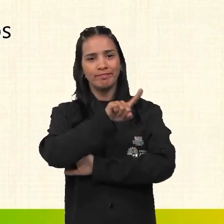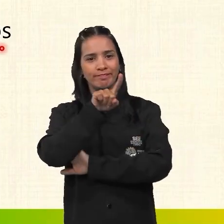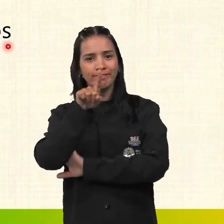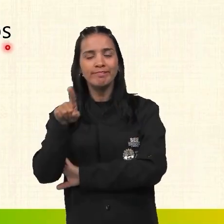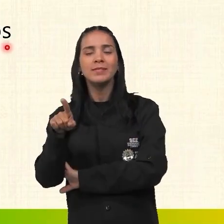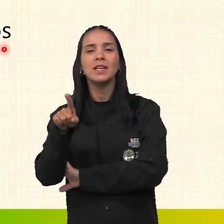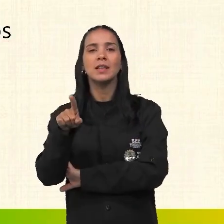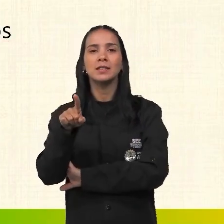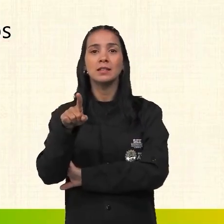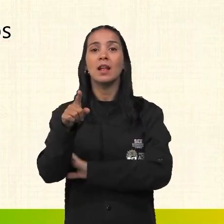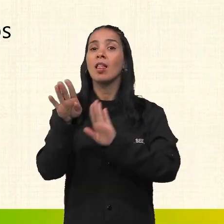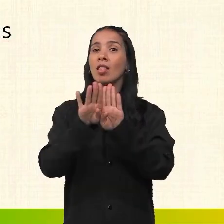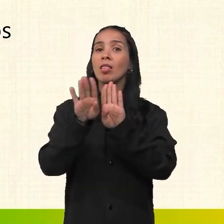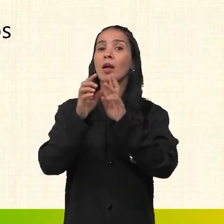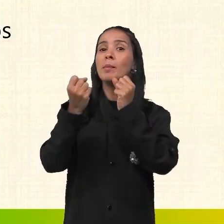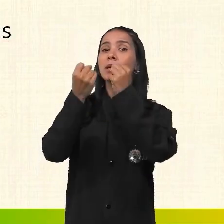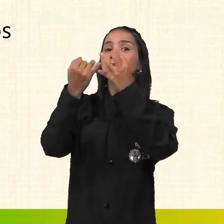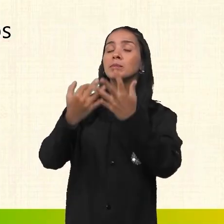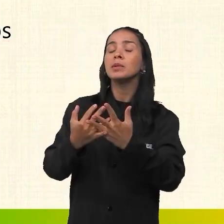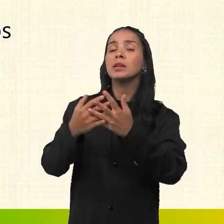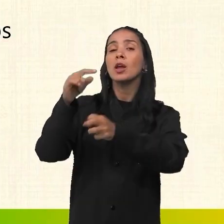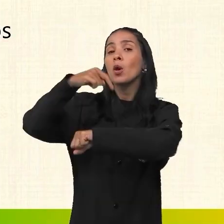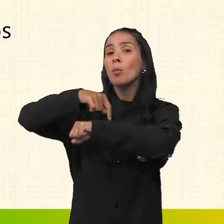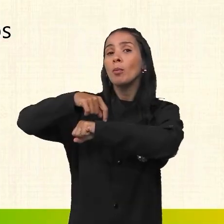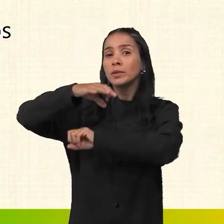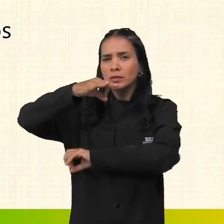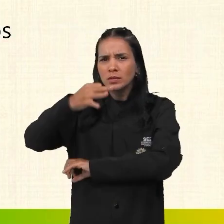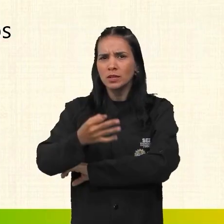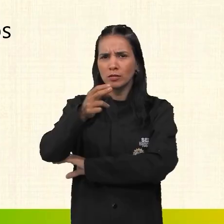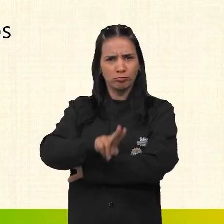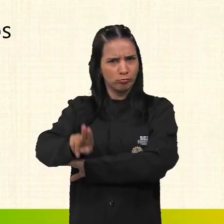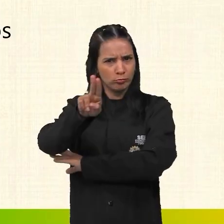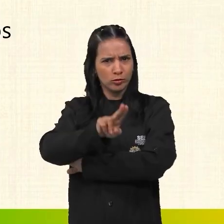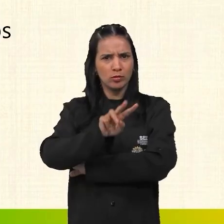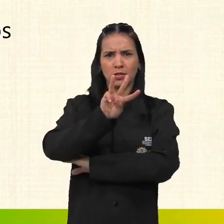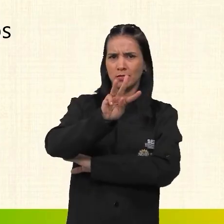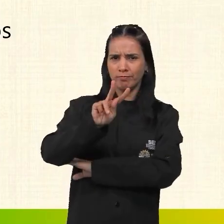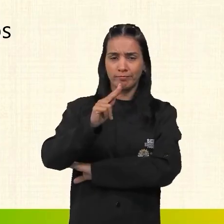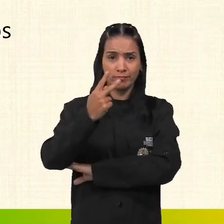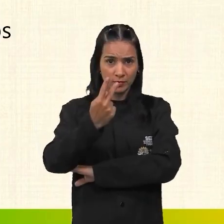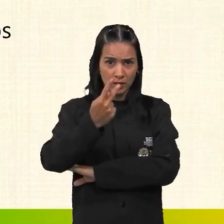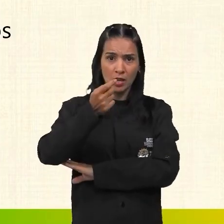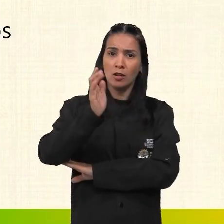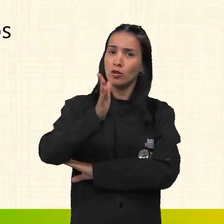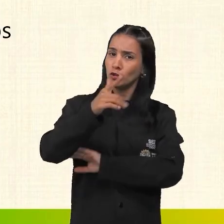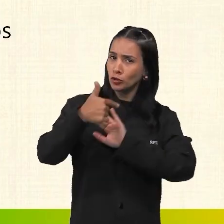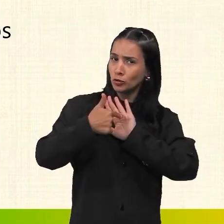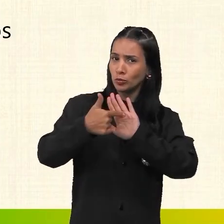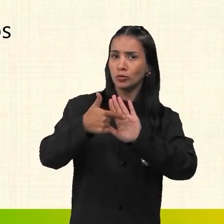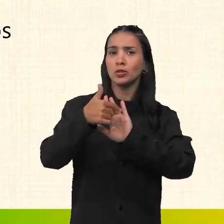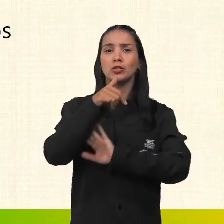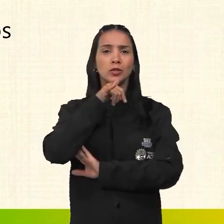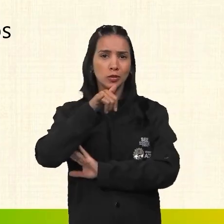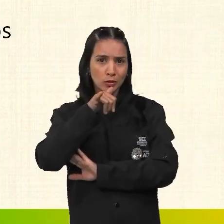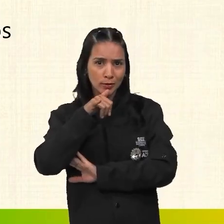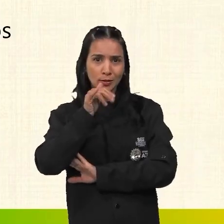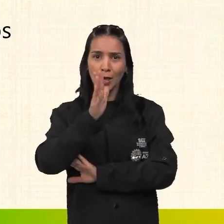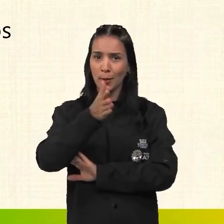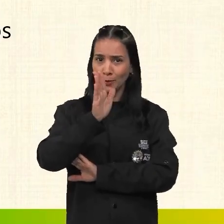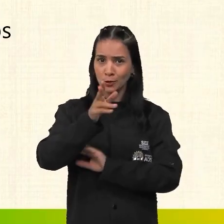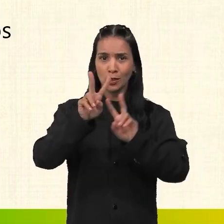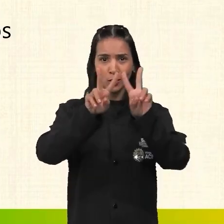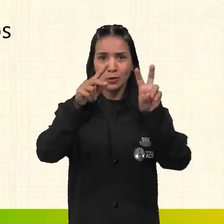significa e quando nós podemos utilizar através de alguns exemplos que eu também dei para vocês, que eu falei para vocês, sobre